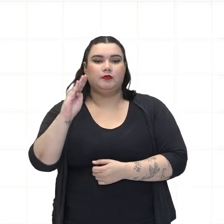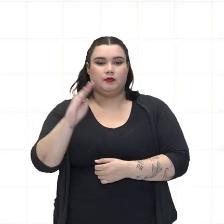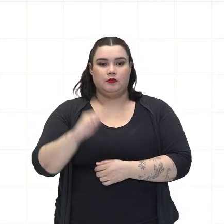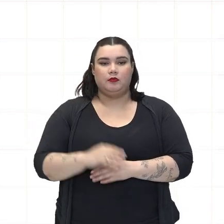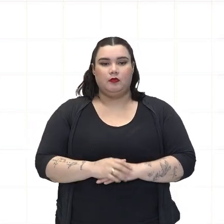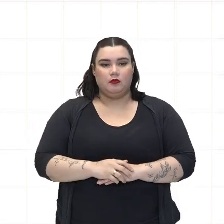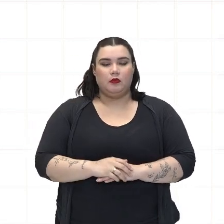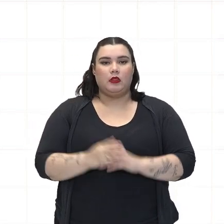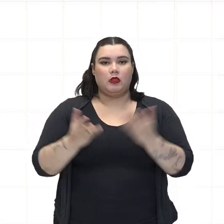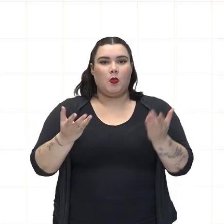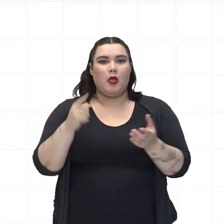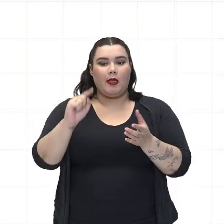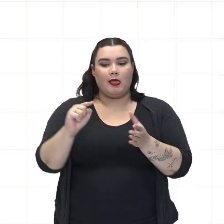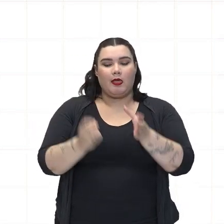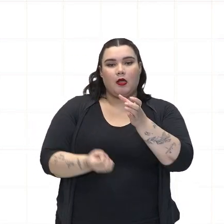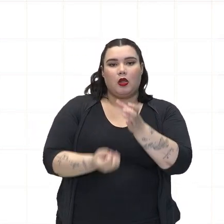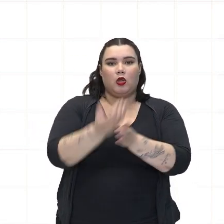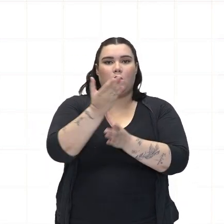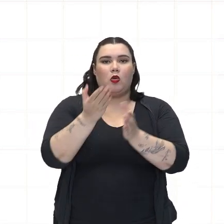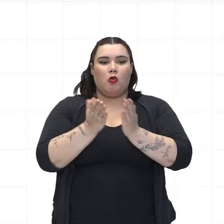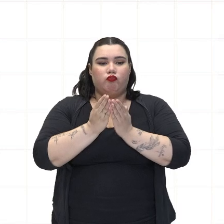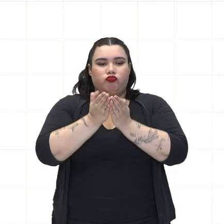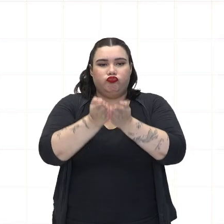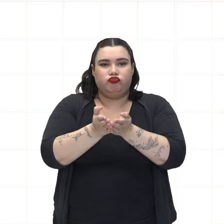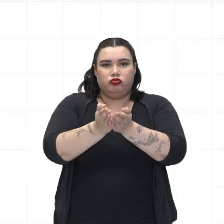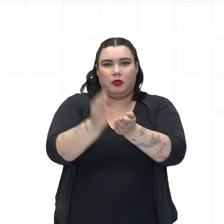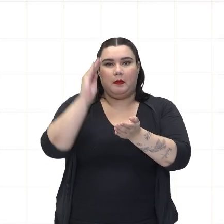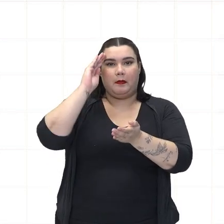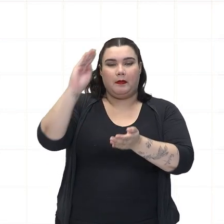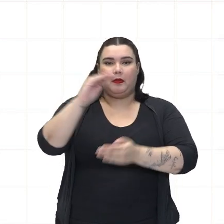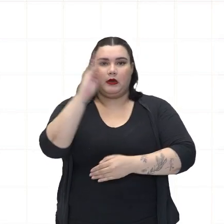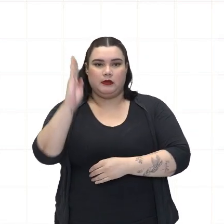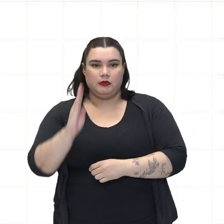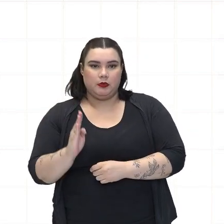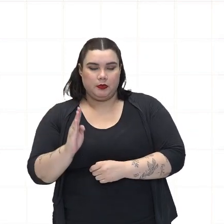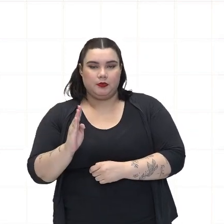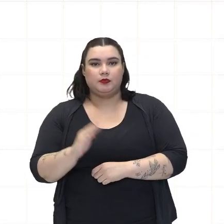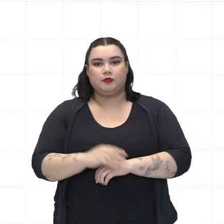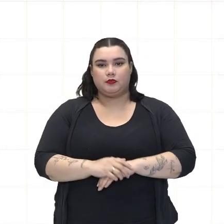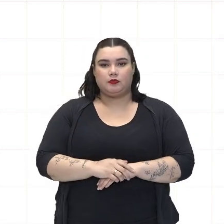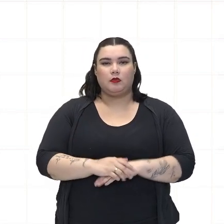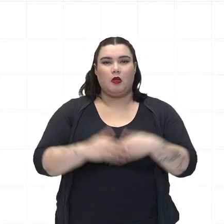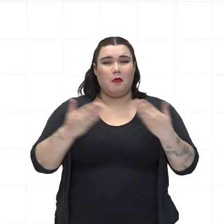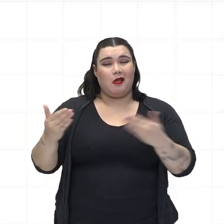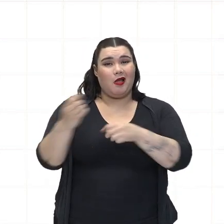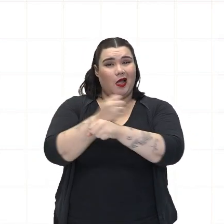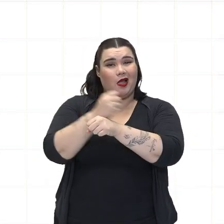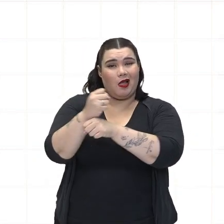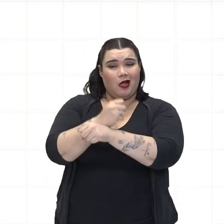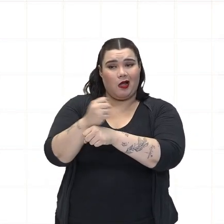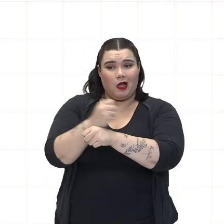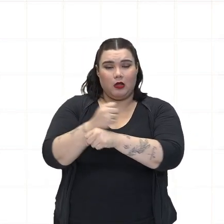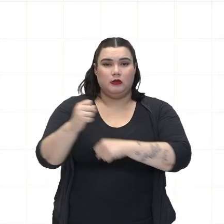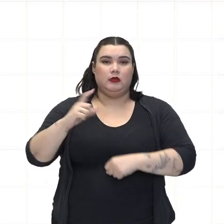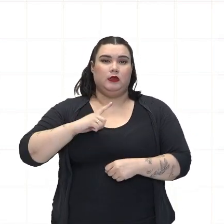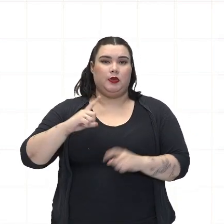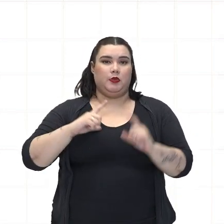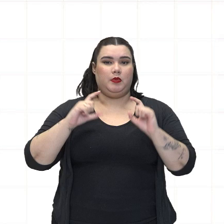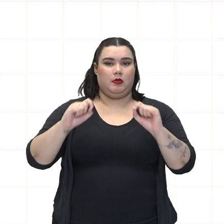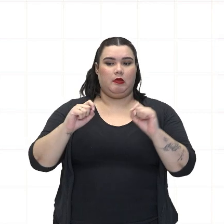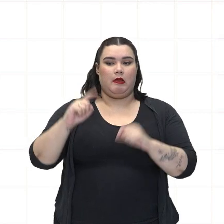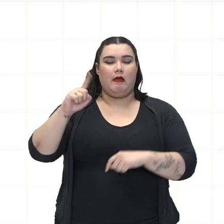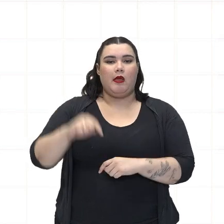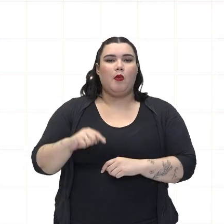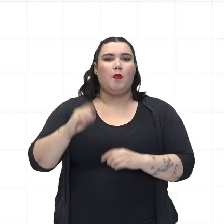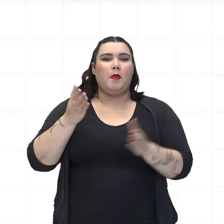nascente Marinha Brasileira. Durante muitos anos, galera, a Marinha Brasileira ela vai ser conhecida como Armada